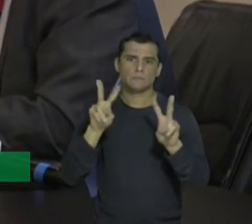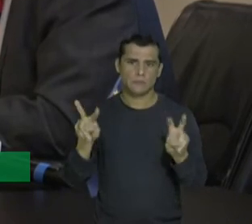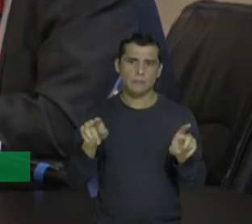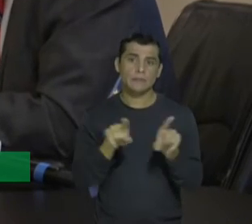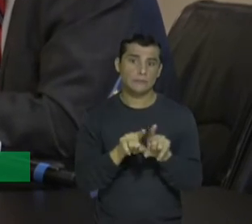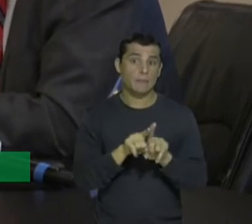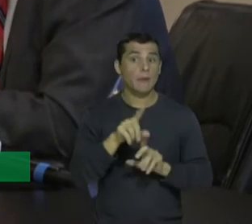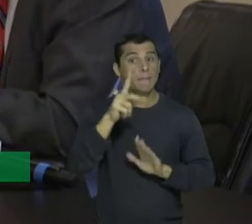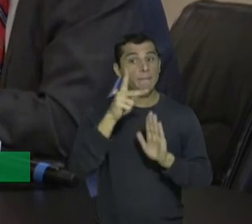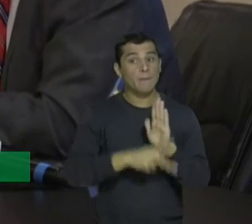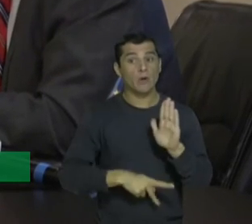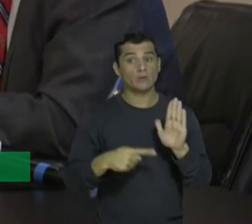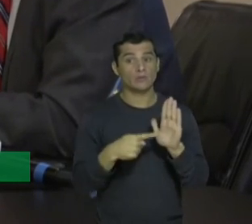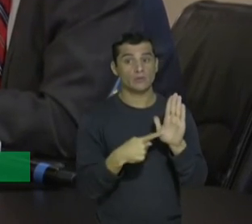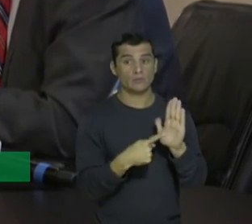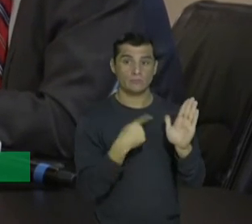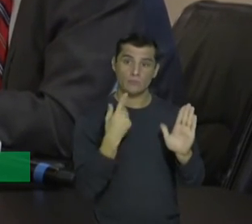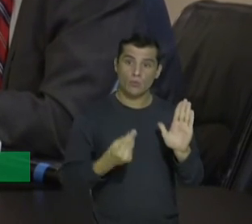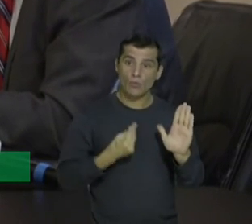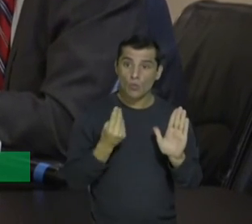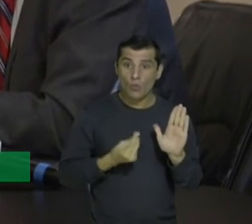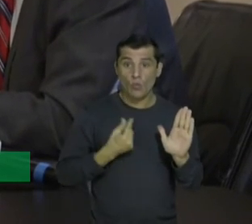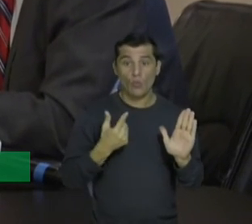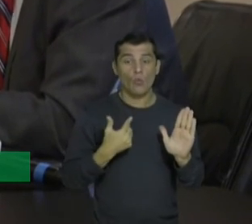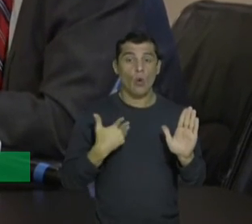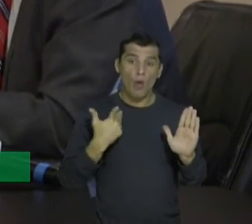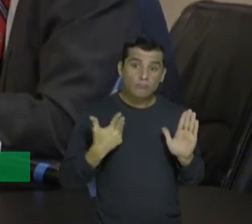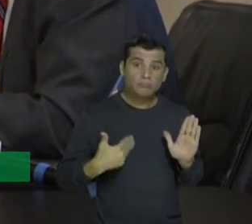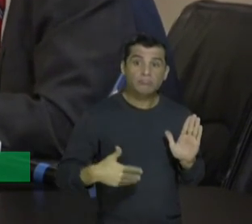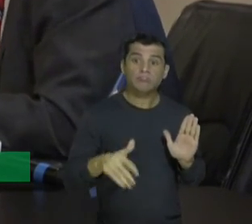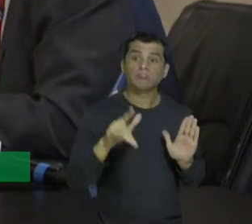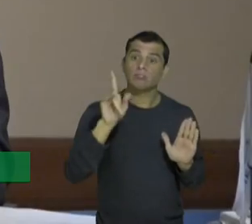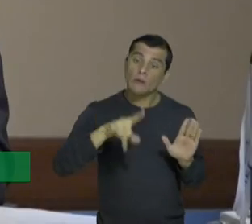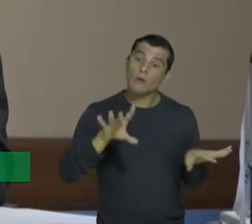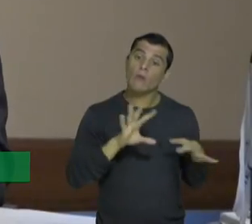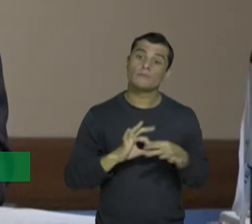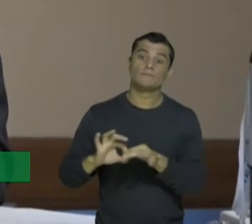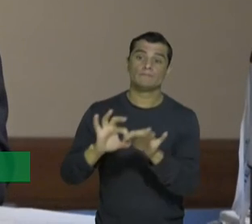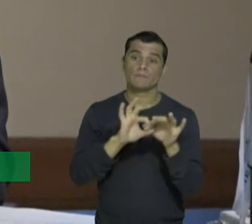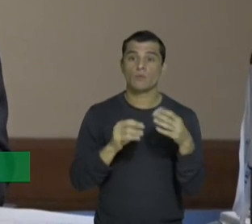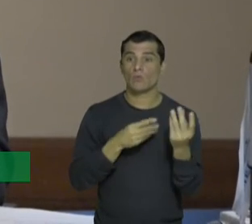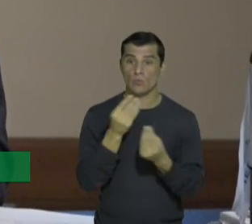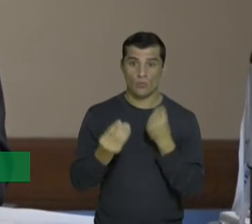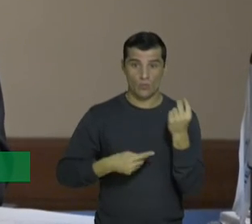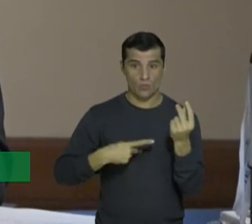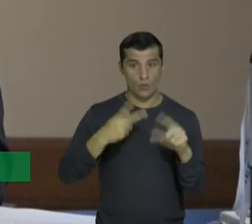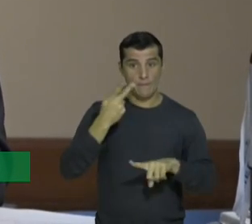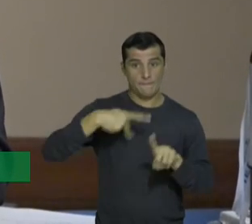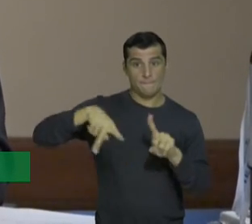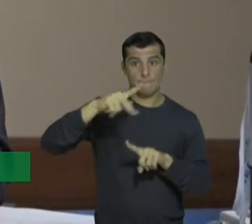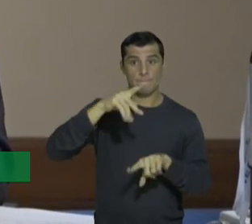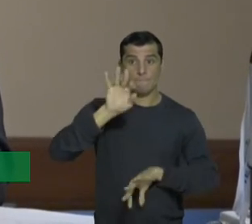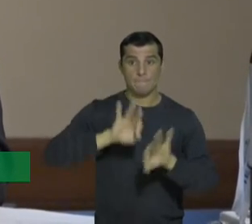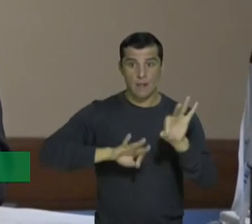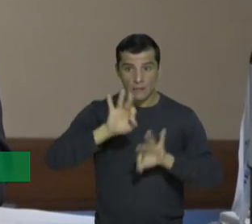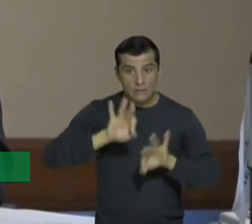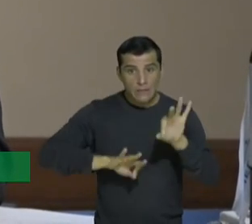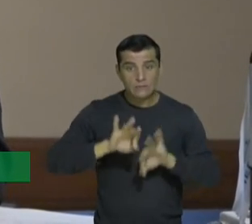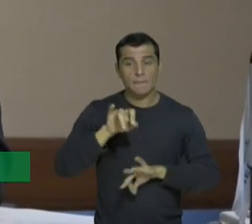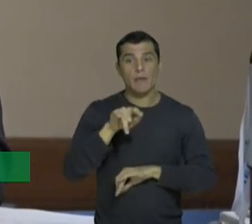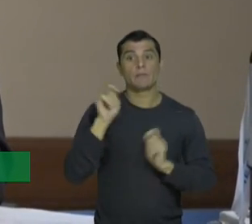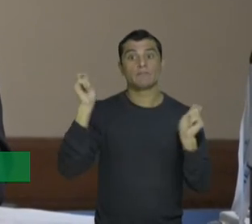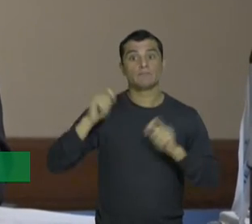em projetos para que a gente possa ter então uma unificação desse tipo de planejamento e que todos possam